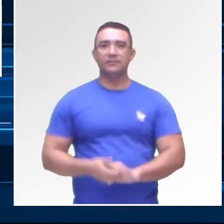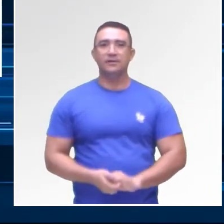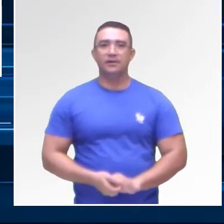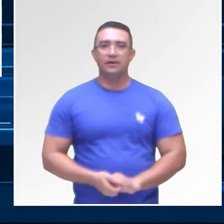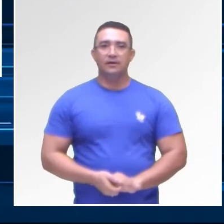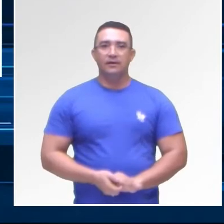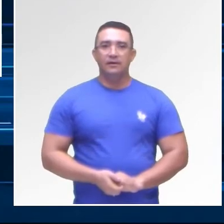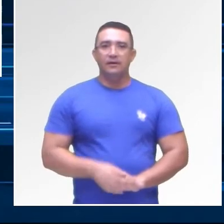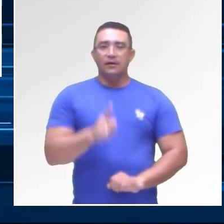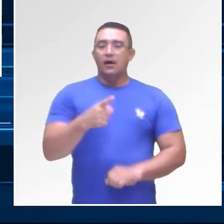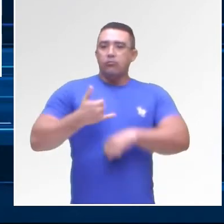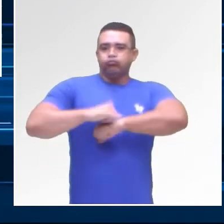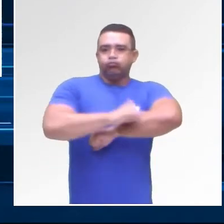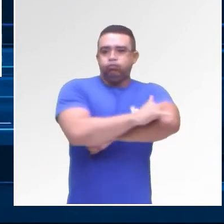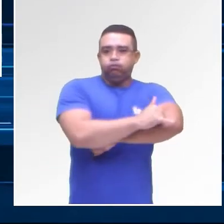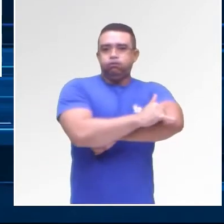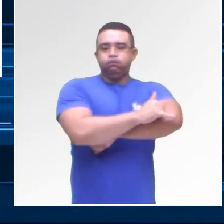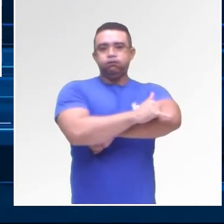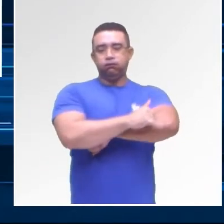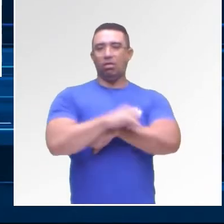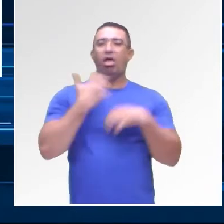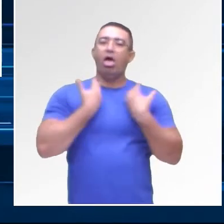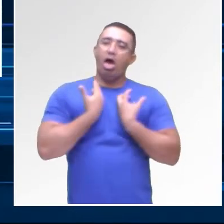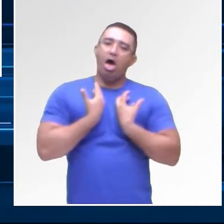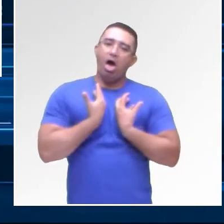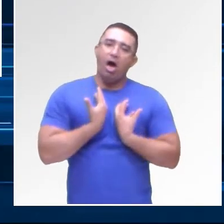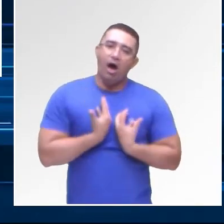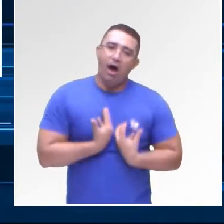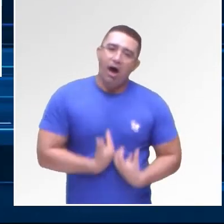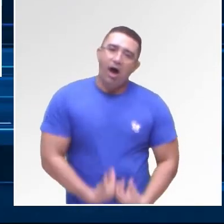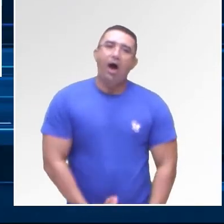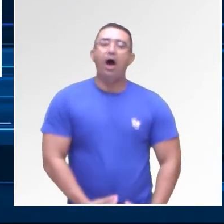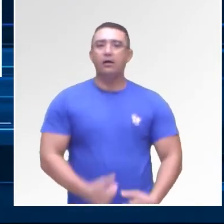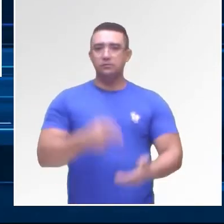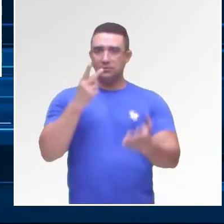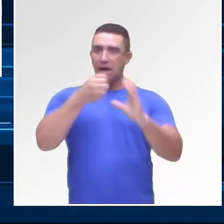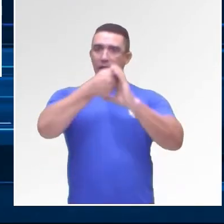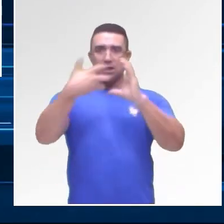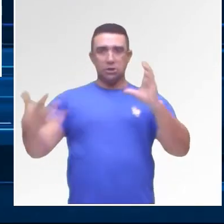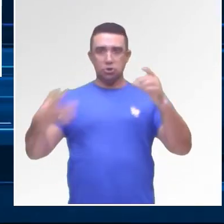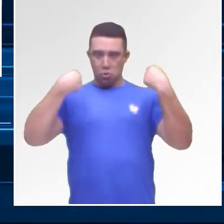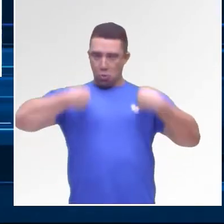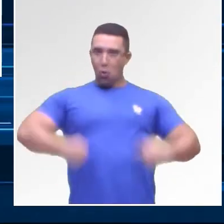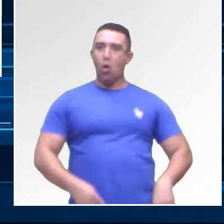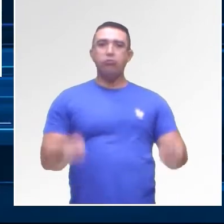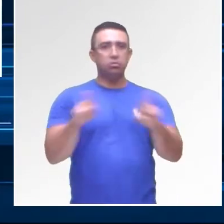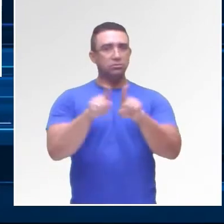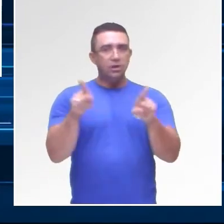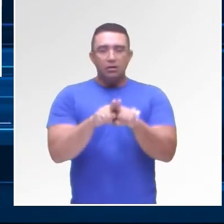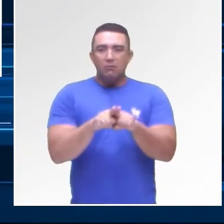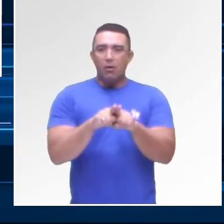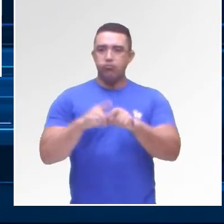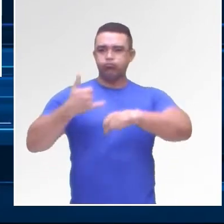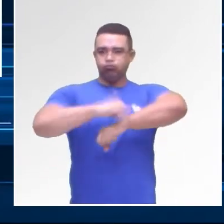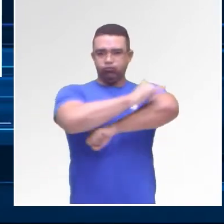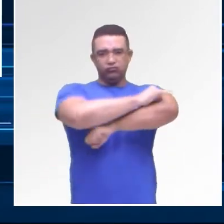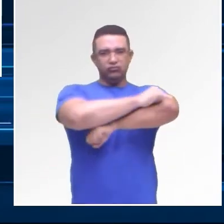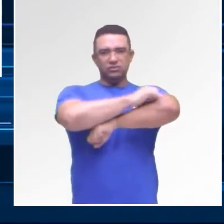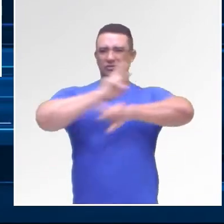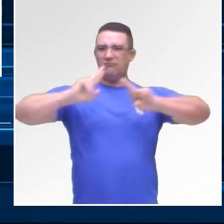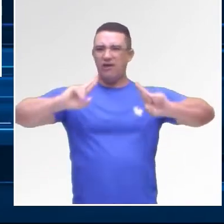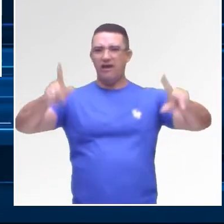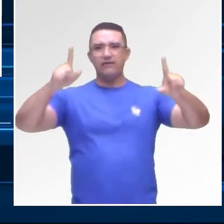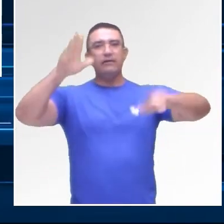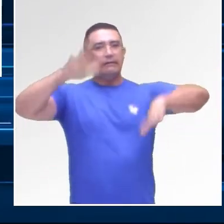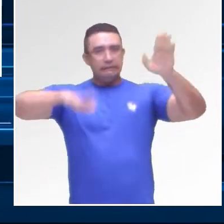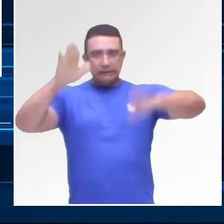Engordamos, ficamos fora de forma, cansamos mais rápido. Característica do corpo, que fica menos torneado, isso acaba prejudicando